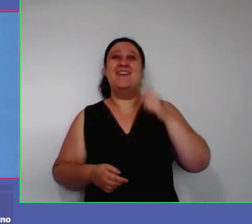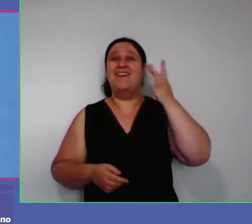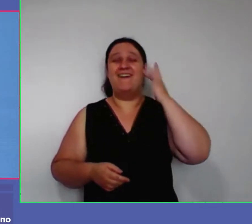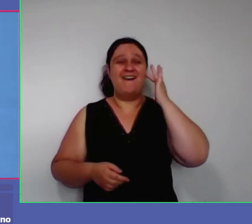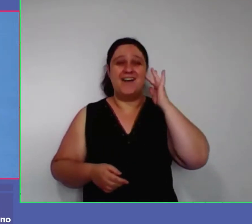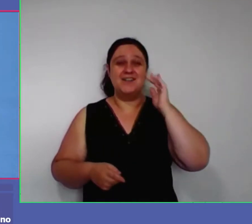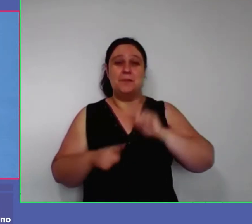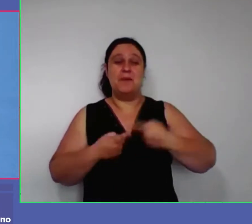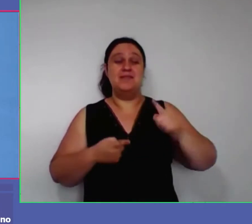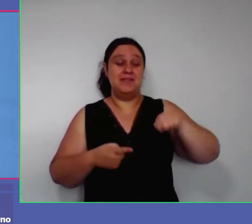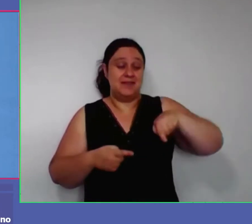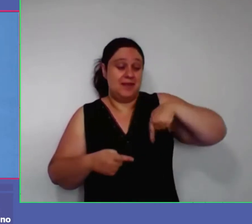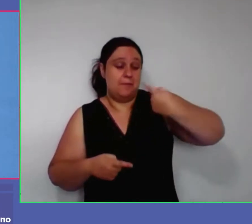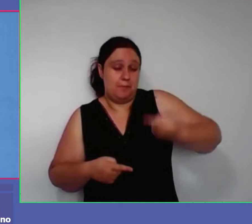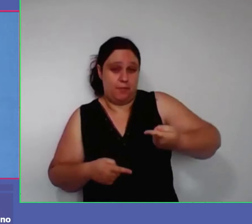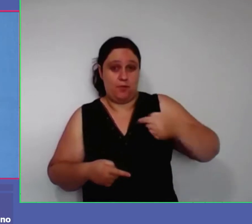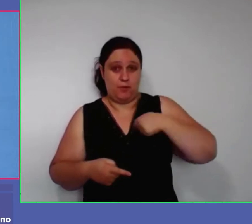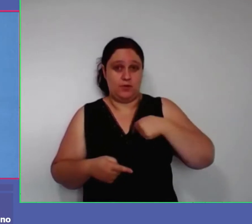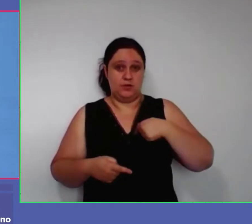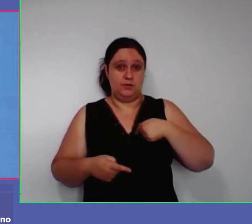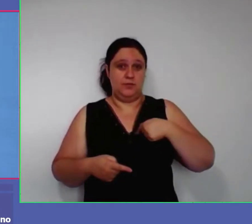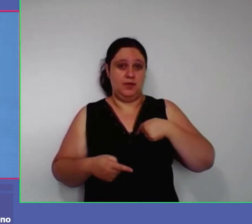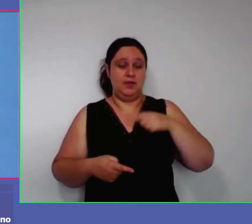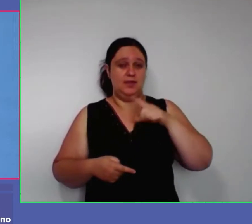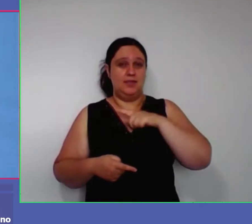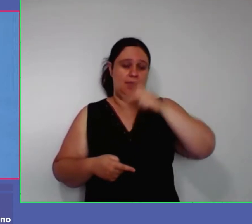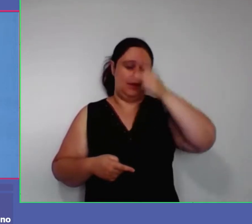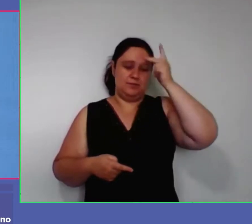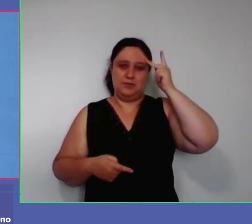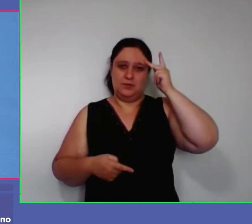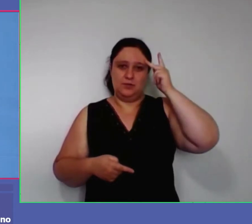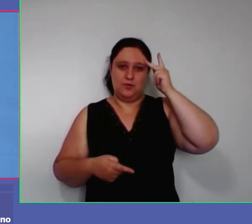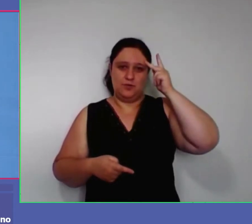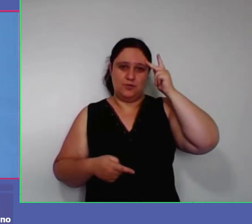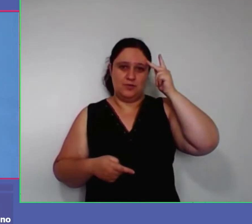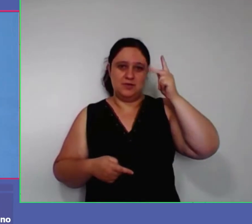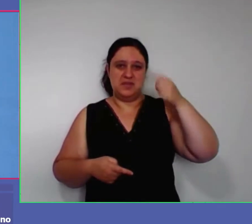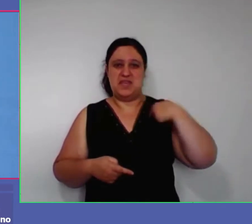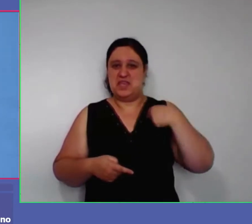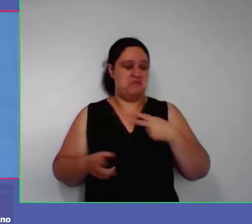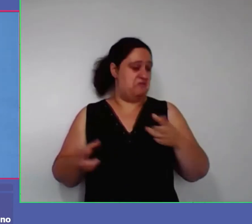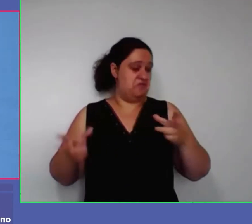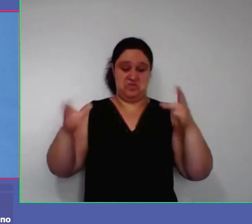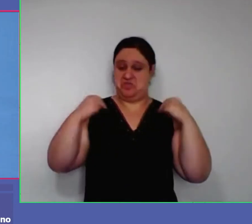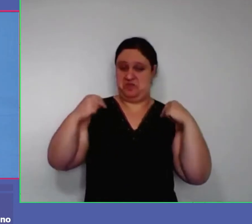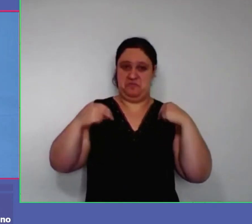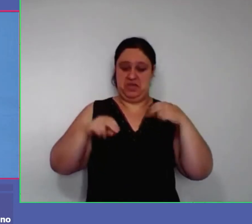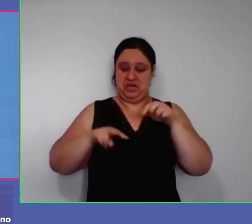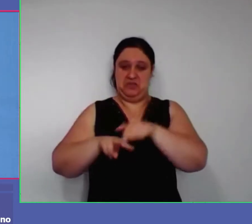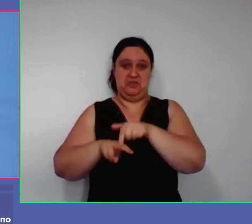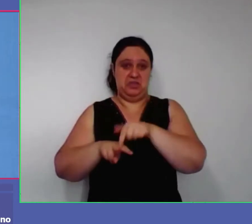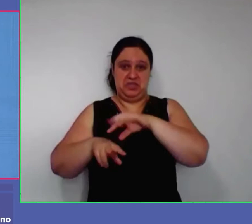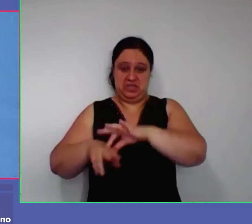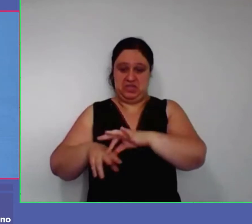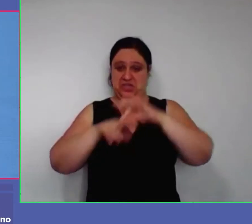cujos pés não sou digno de desatar as sandálias. Quer dizer, aqui diz que